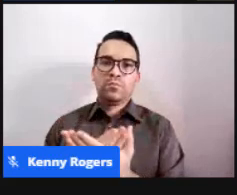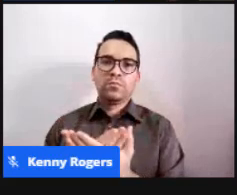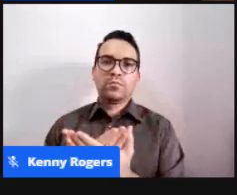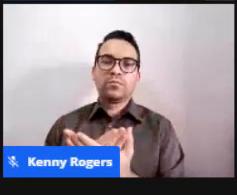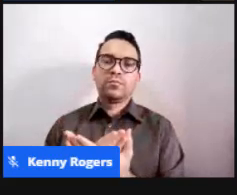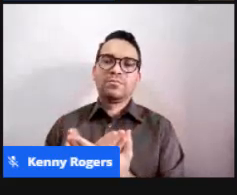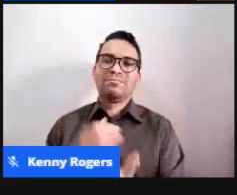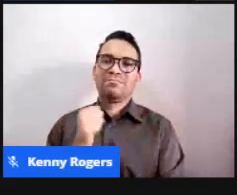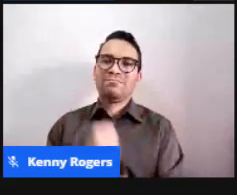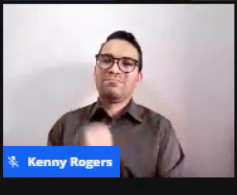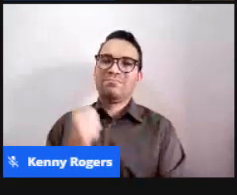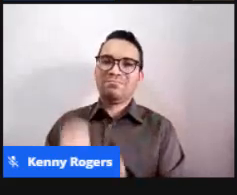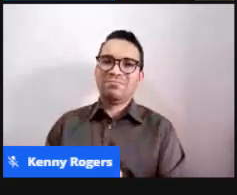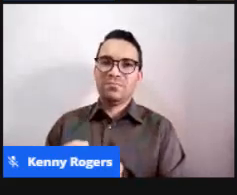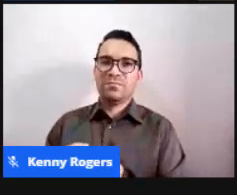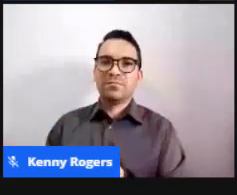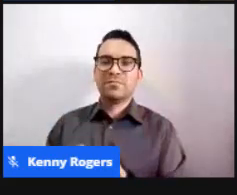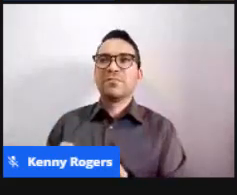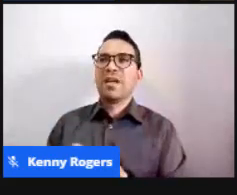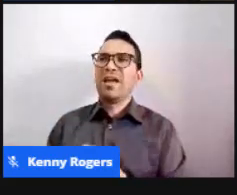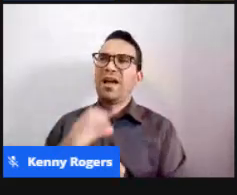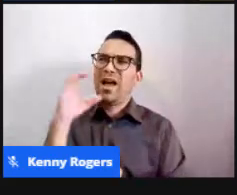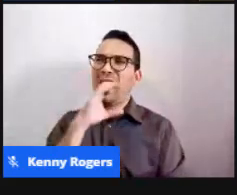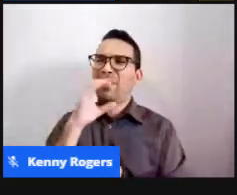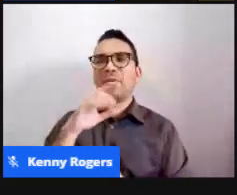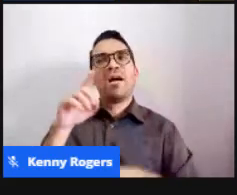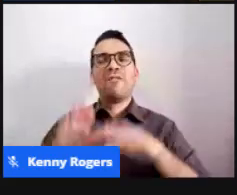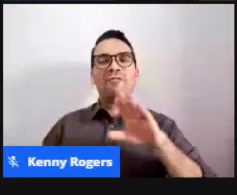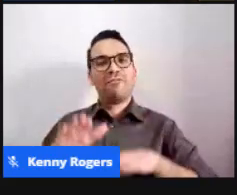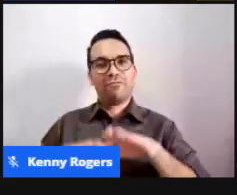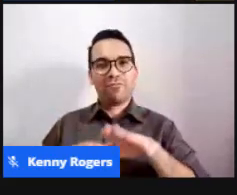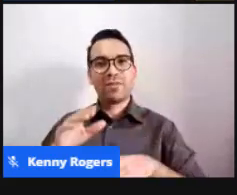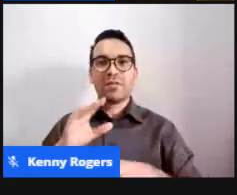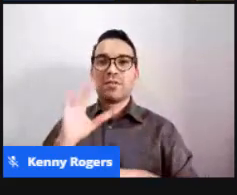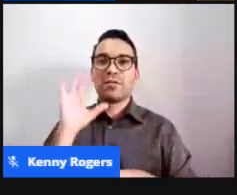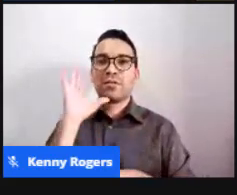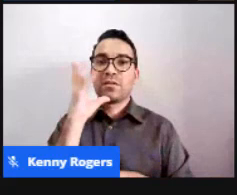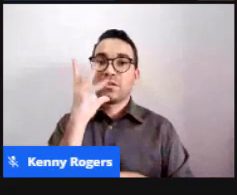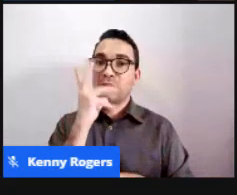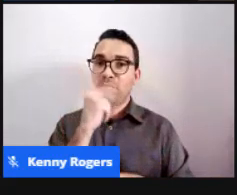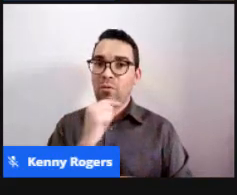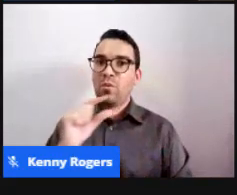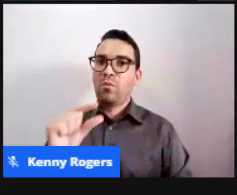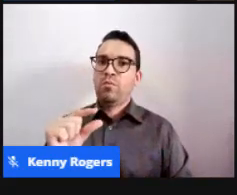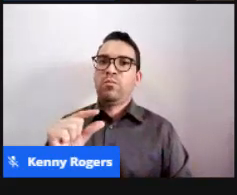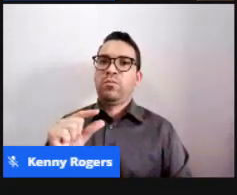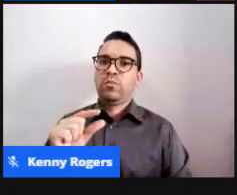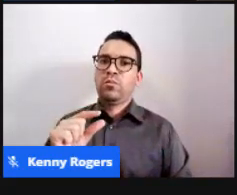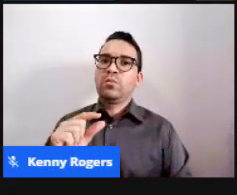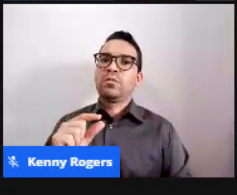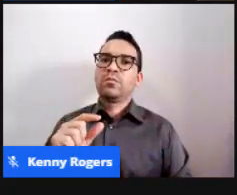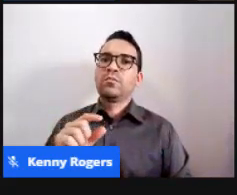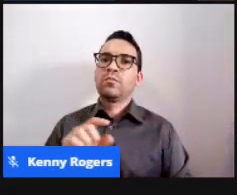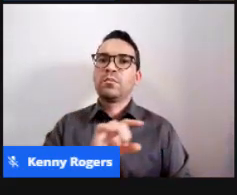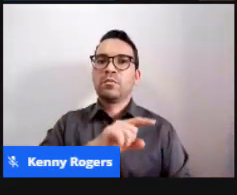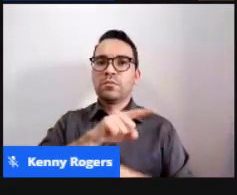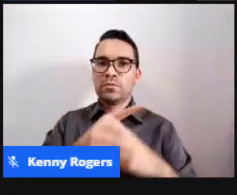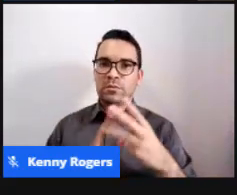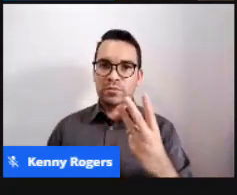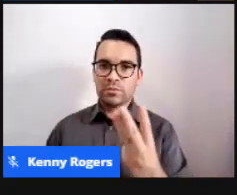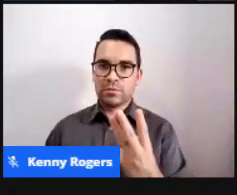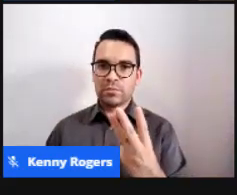gente pensou, puf, tá na escola. Não. Mas olhe lá e olhe que cada caderno desse ele tem dias letivos,